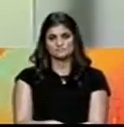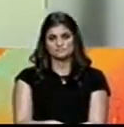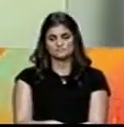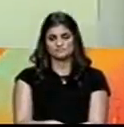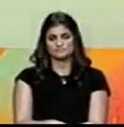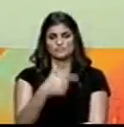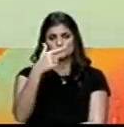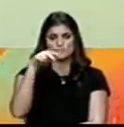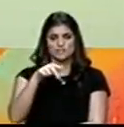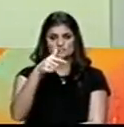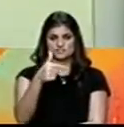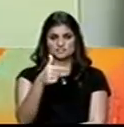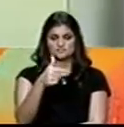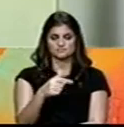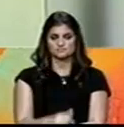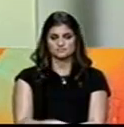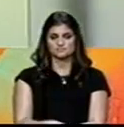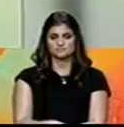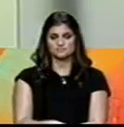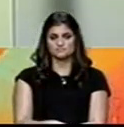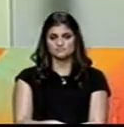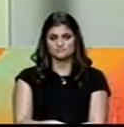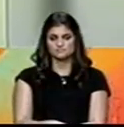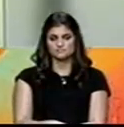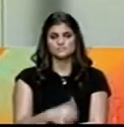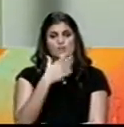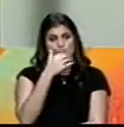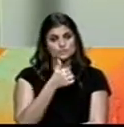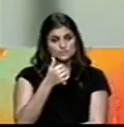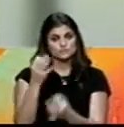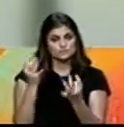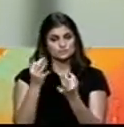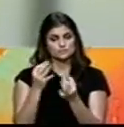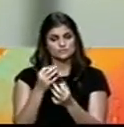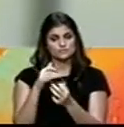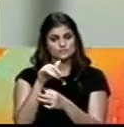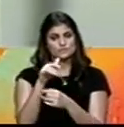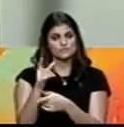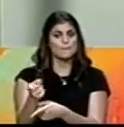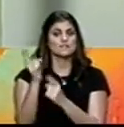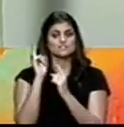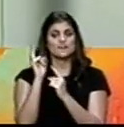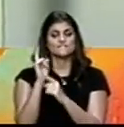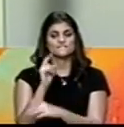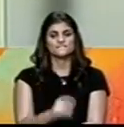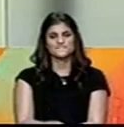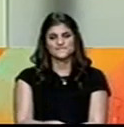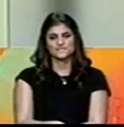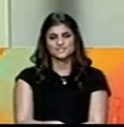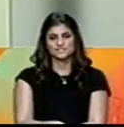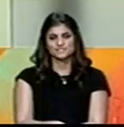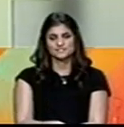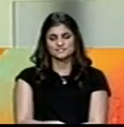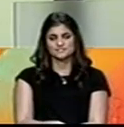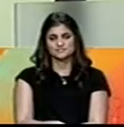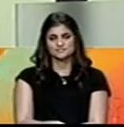TNT. Decido, não decido. Olha que bonita. São bonitas. Maravilha. Vamos à pesca. Vamos à pesca.